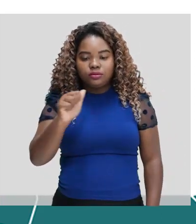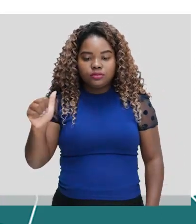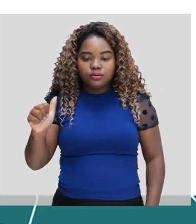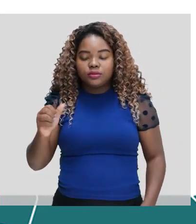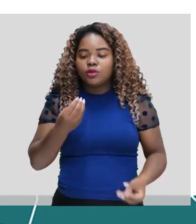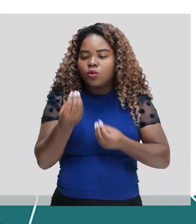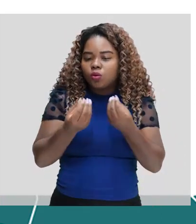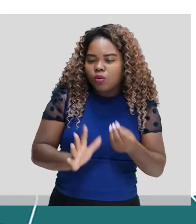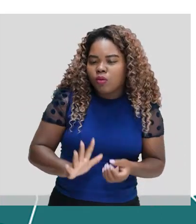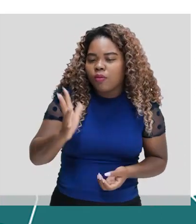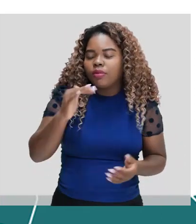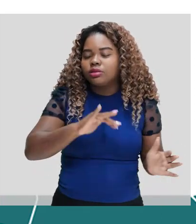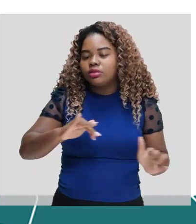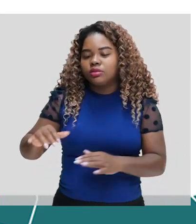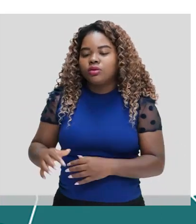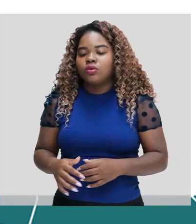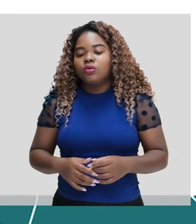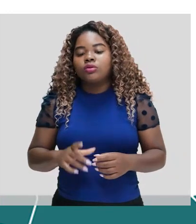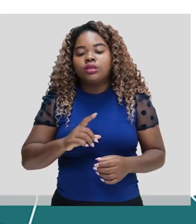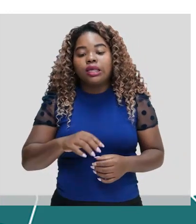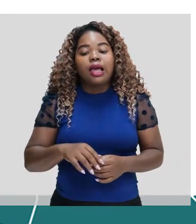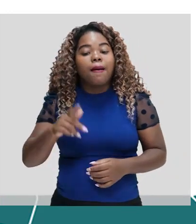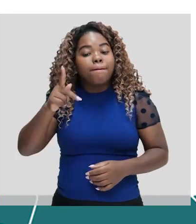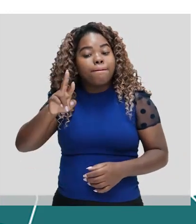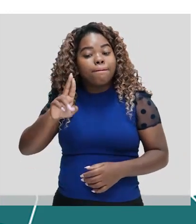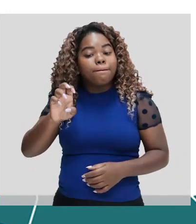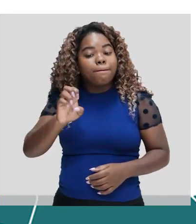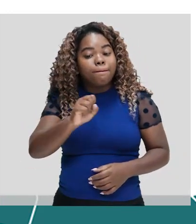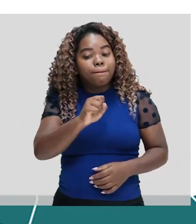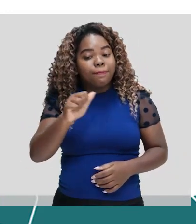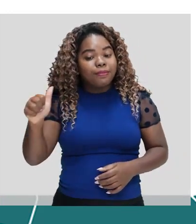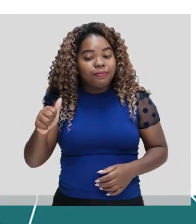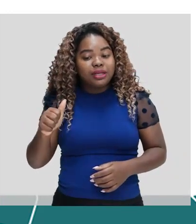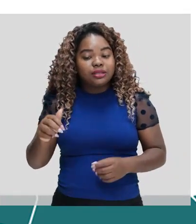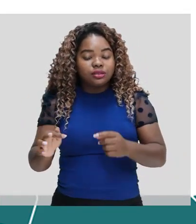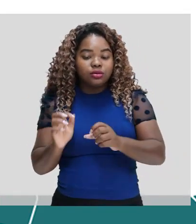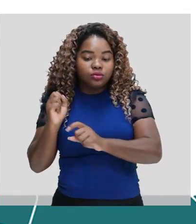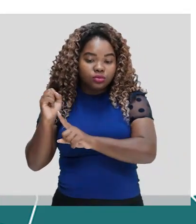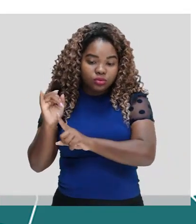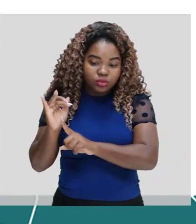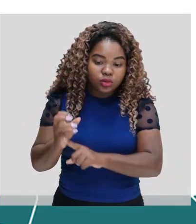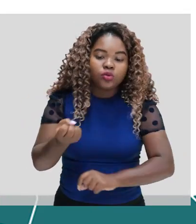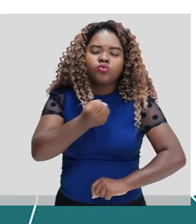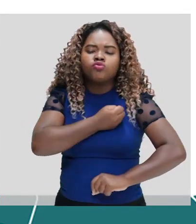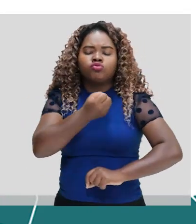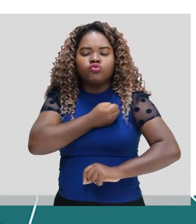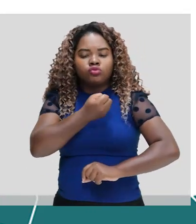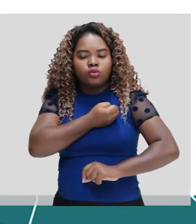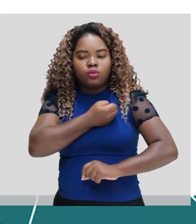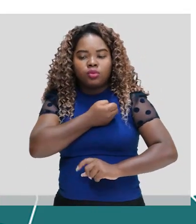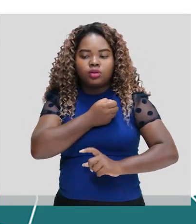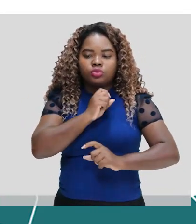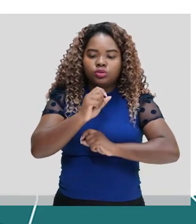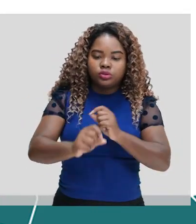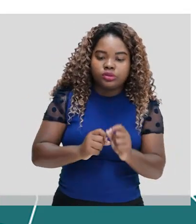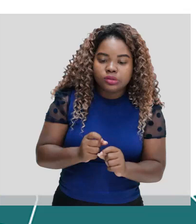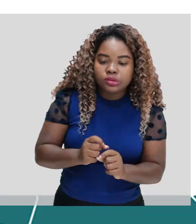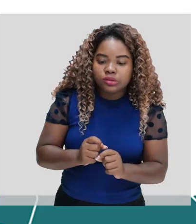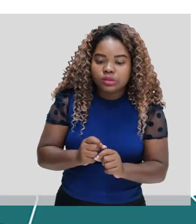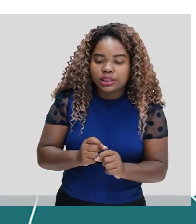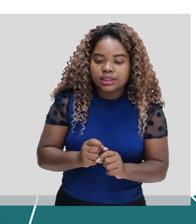que aumentamos a pressão sobre o gás, um número maior de moléculas do gás vai